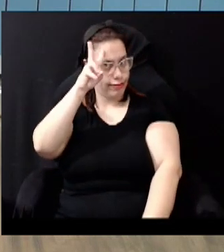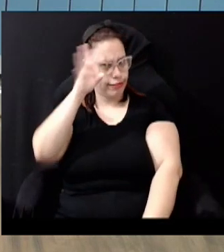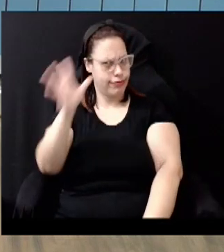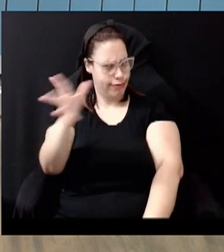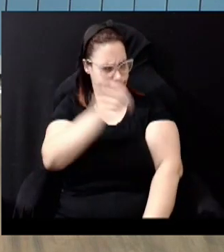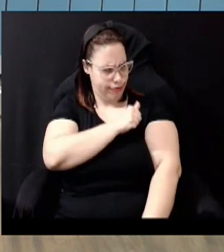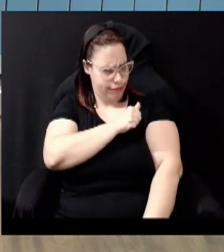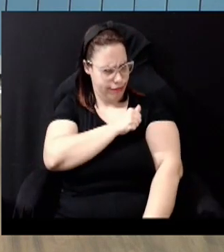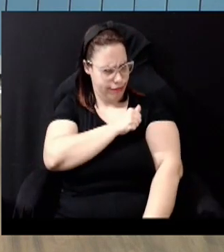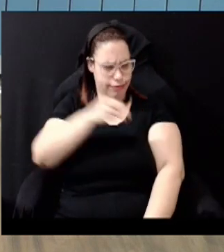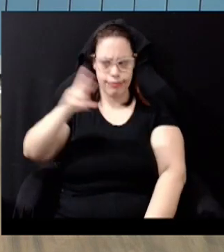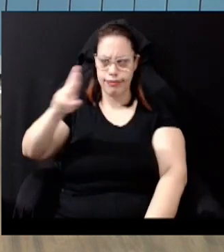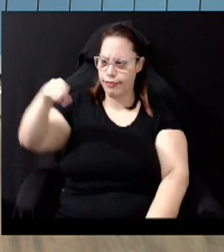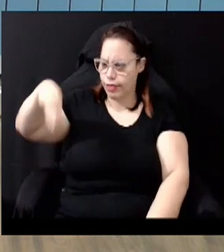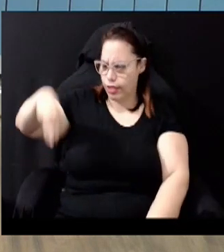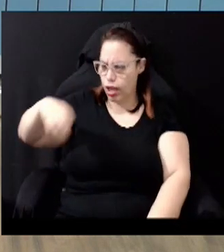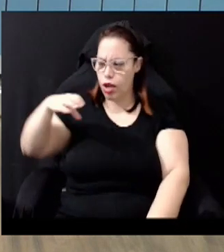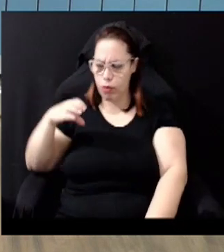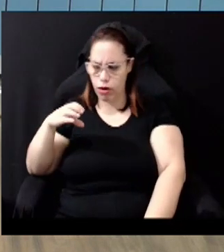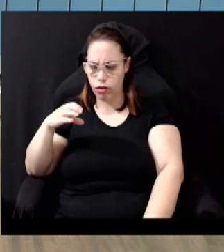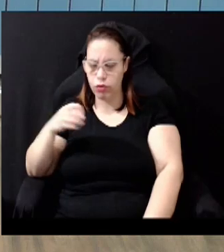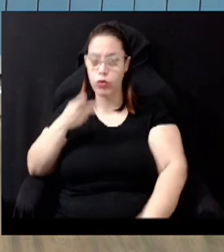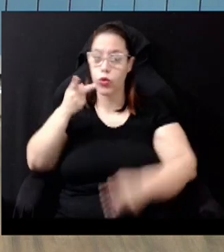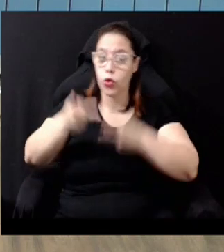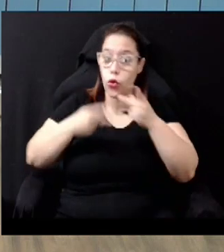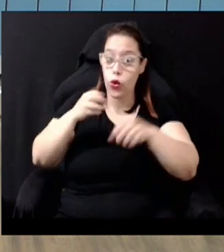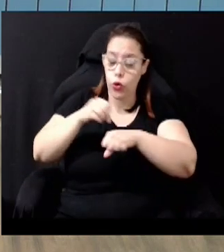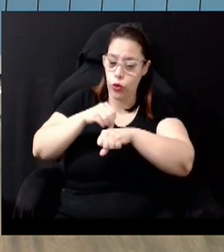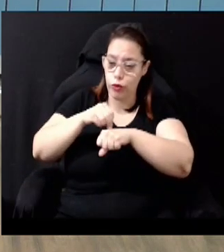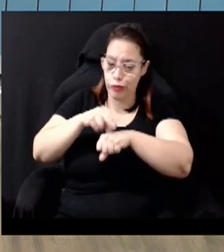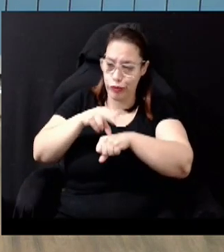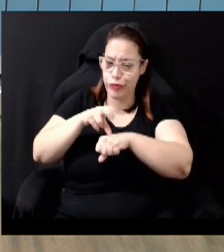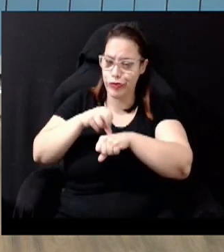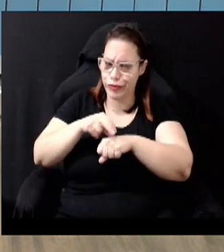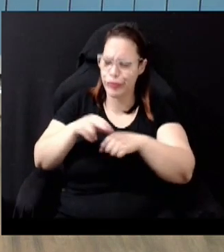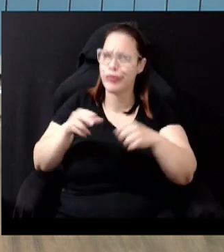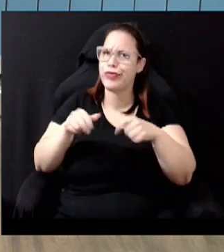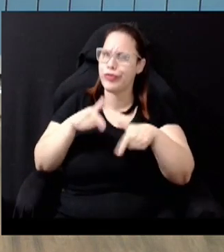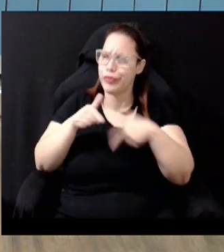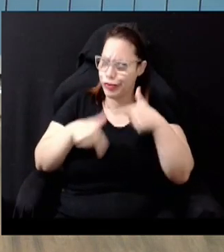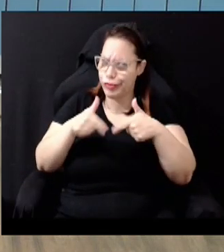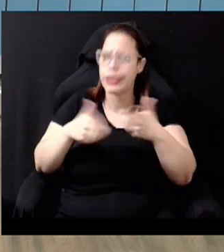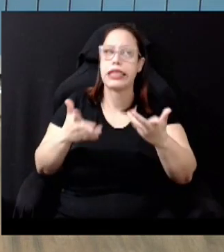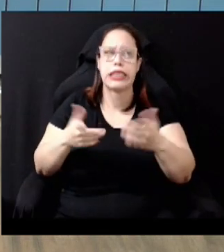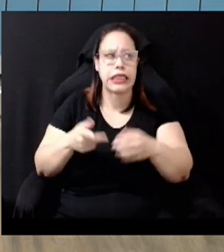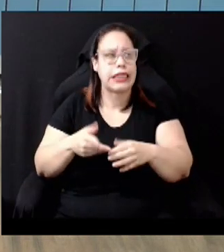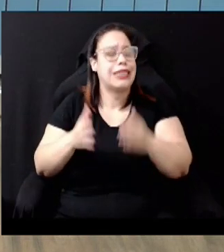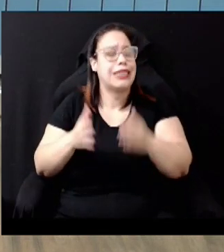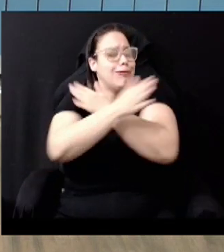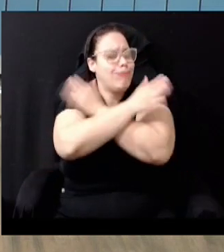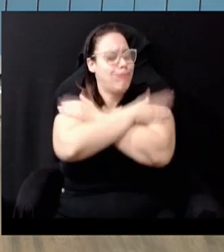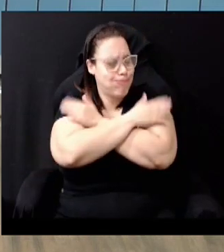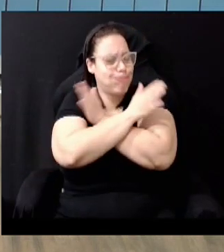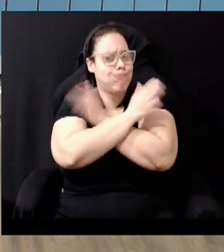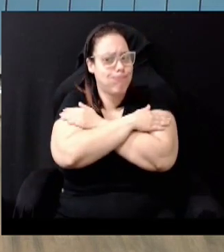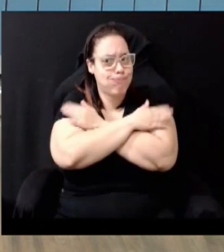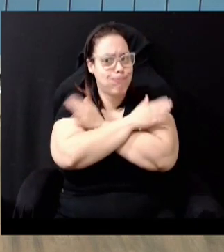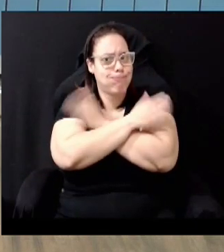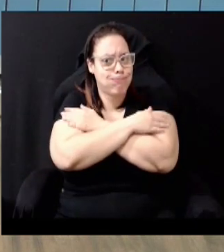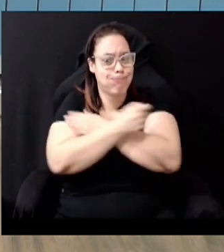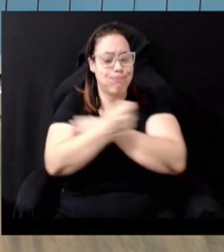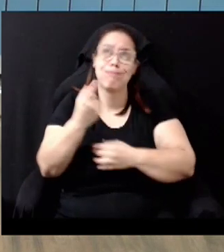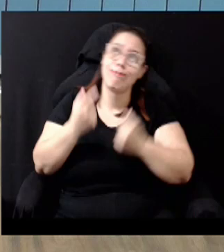da metrópole e falar sobre emprego. É sempre bom, né? Já que tem muitas pessoas que estão desempregadas, outras que querem mudar de